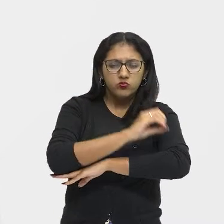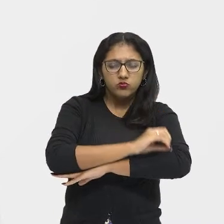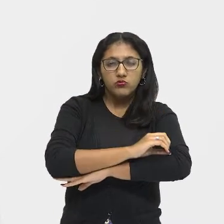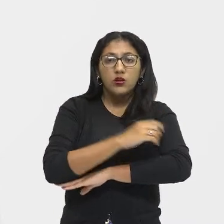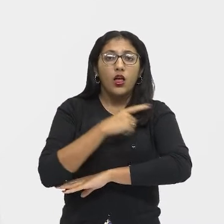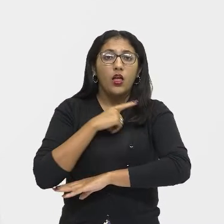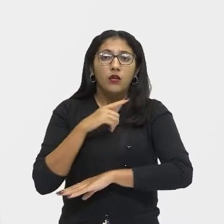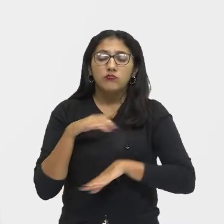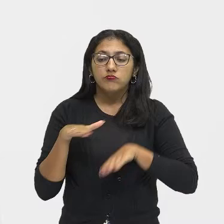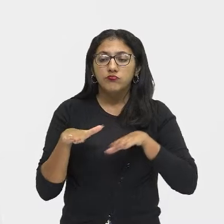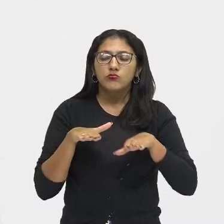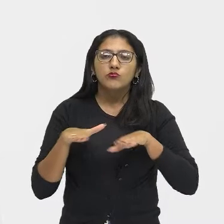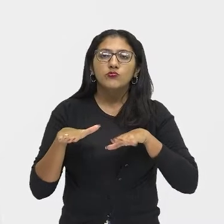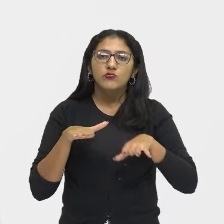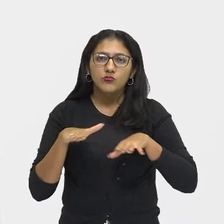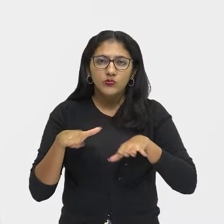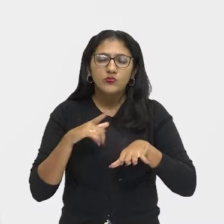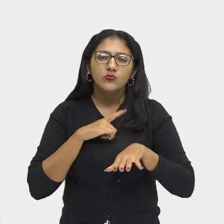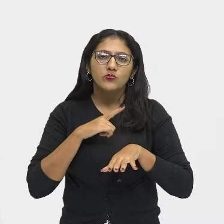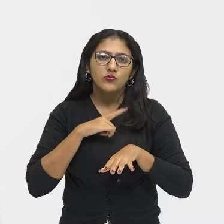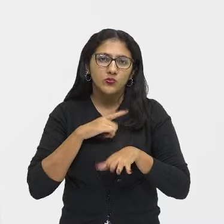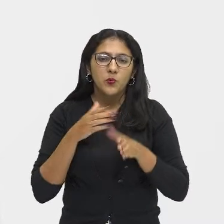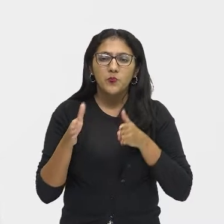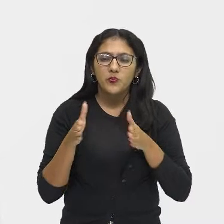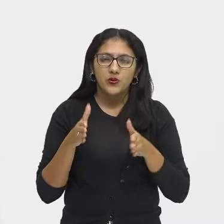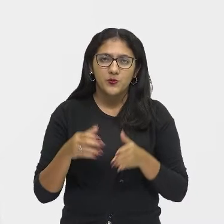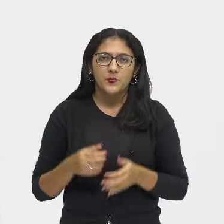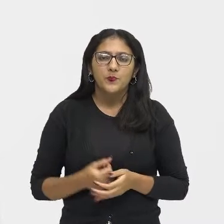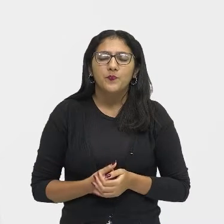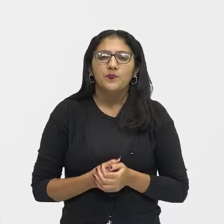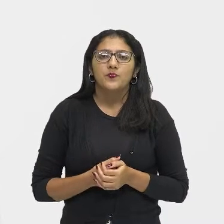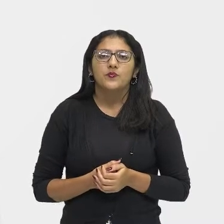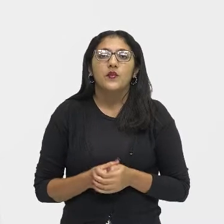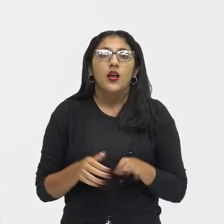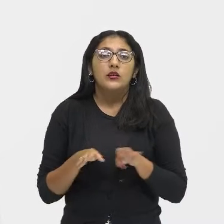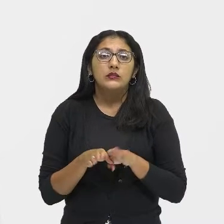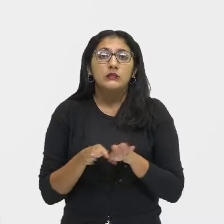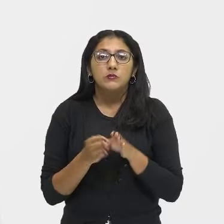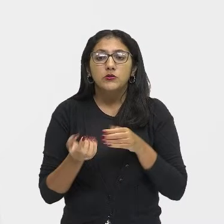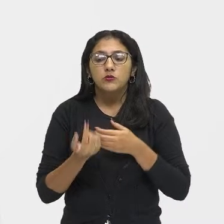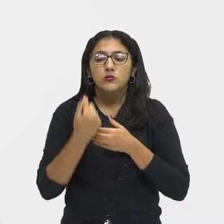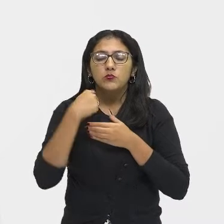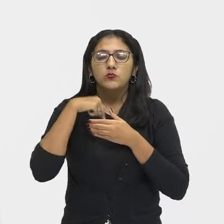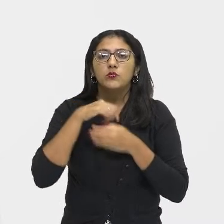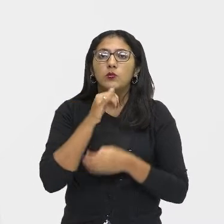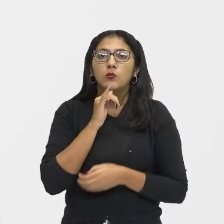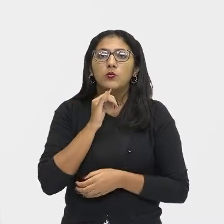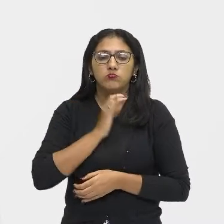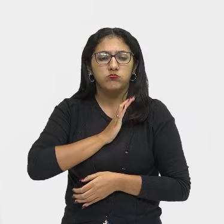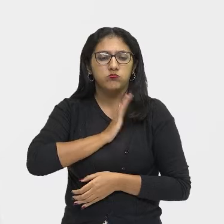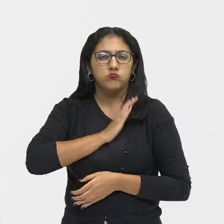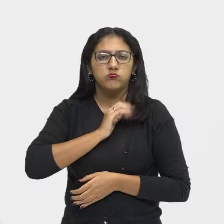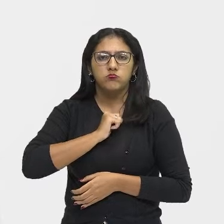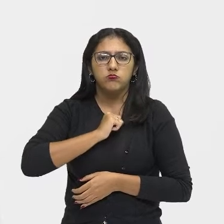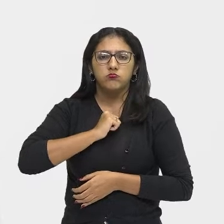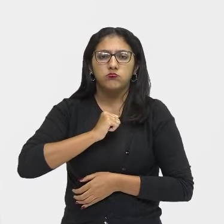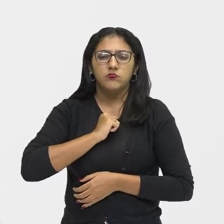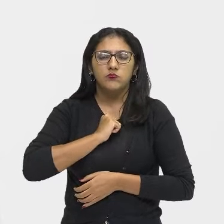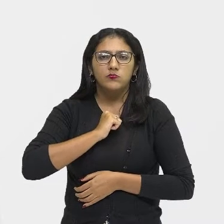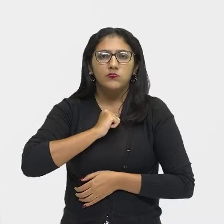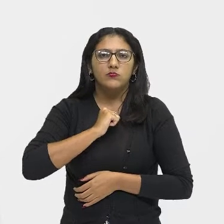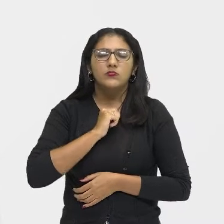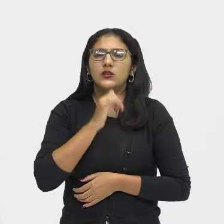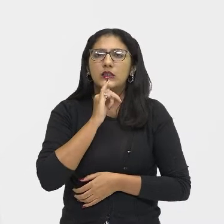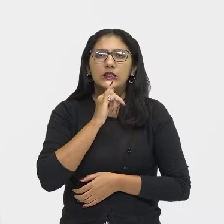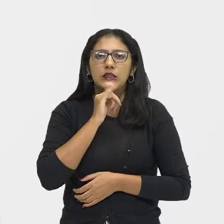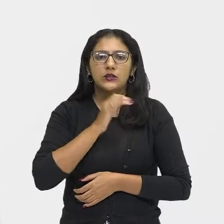o ritmo desse evento, né? Nós temos também os ritmos internos, a batida do coração. Toda vez que o